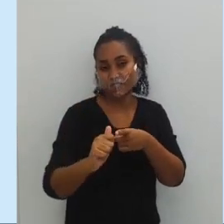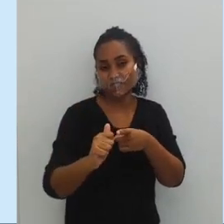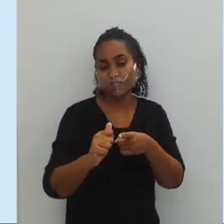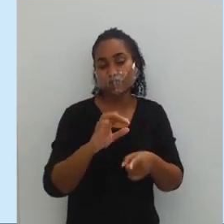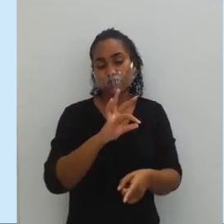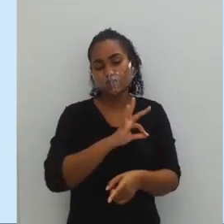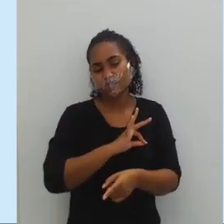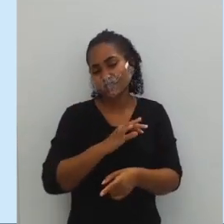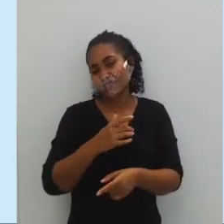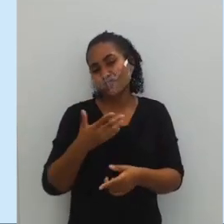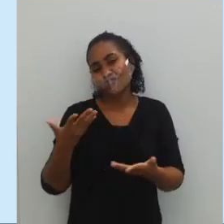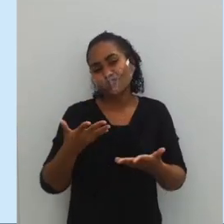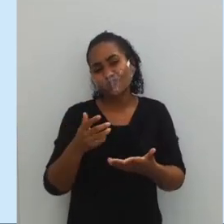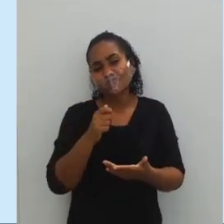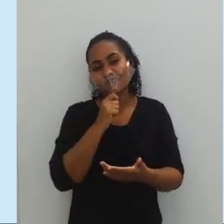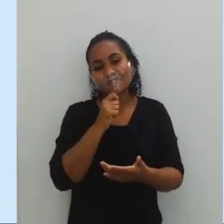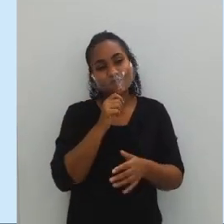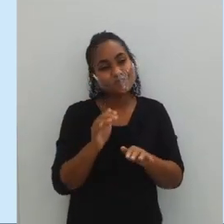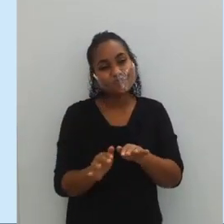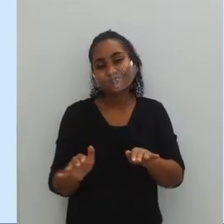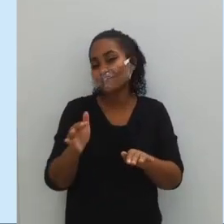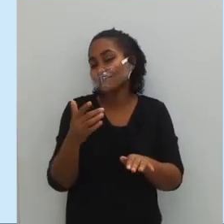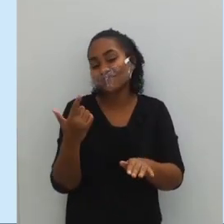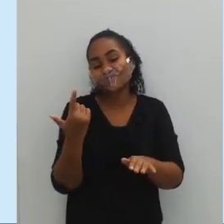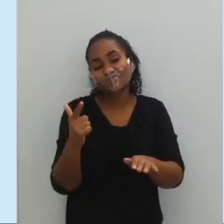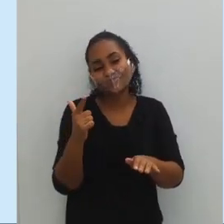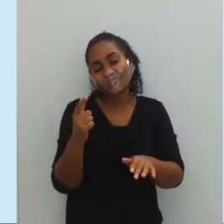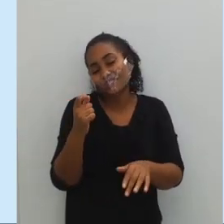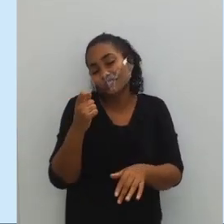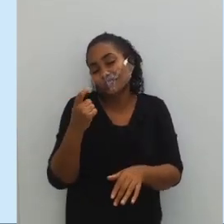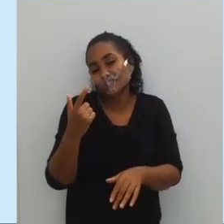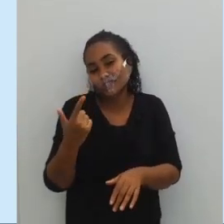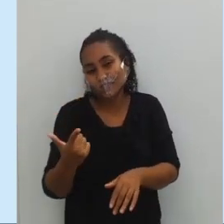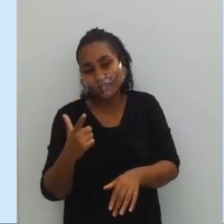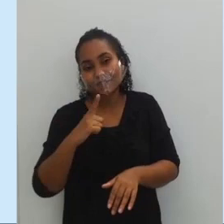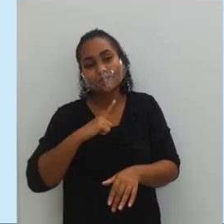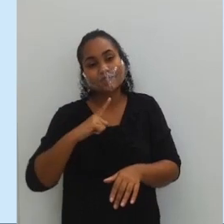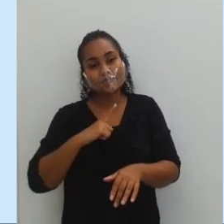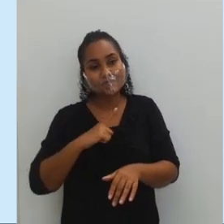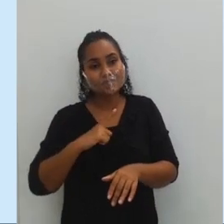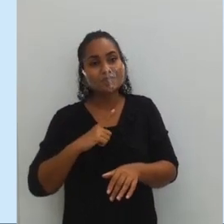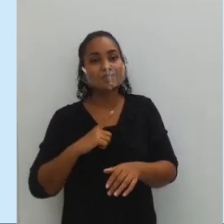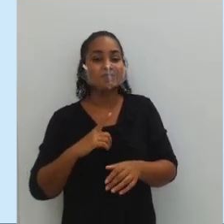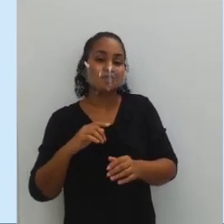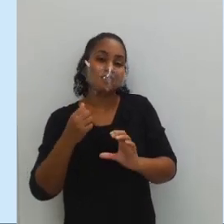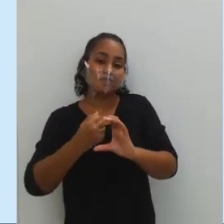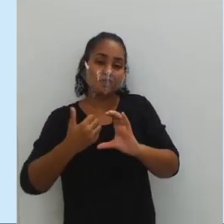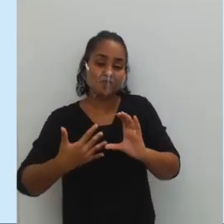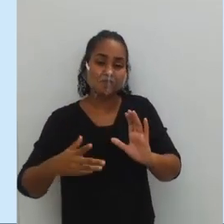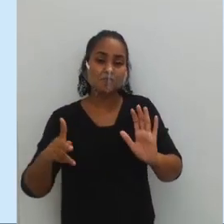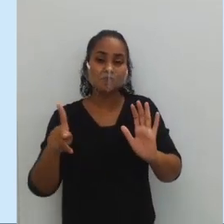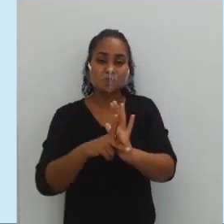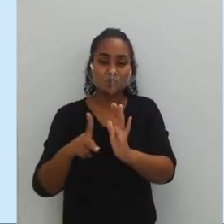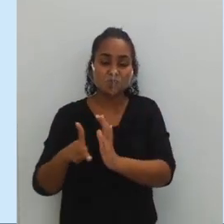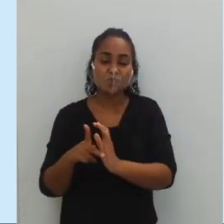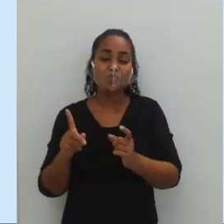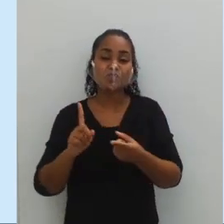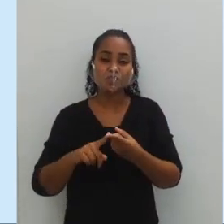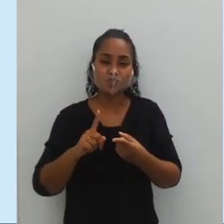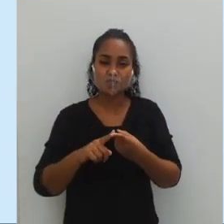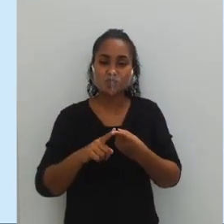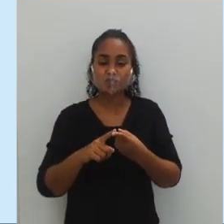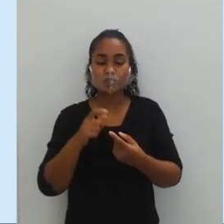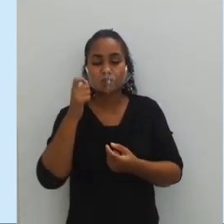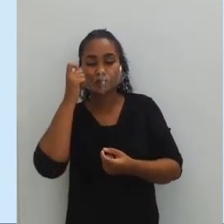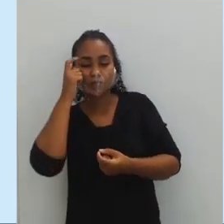superior, né? Hoje a gente sabe que não existe arte marcial superior. Óbvio que cada uma tem a sua particularidade e a